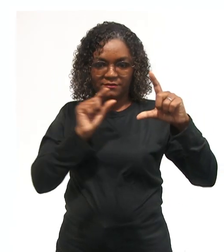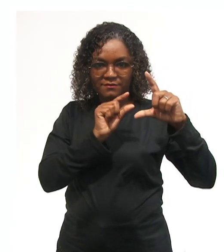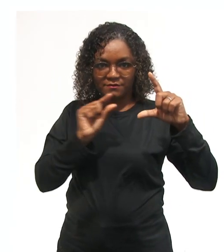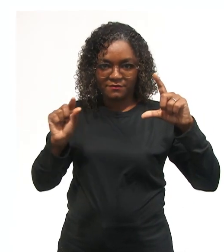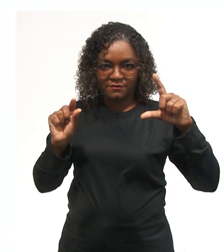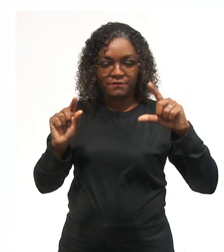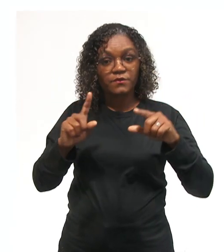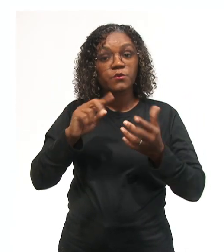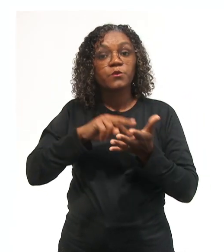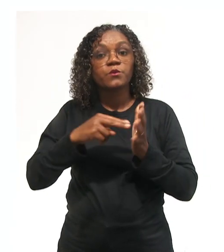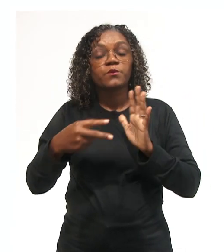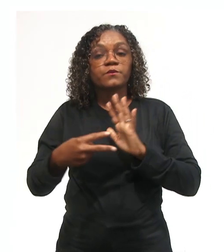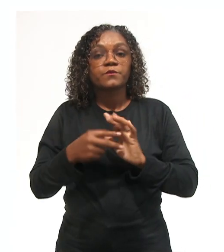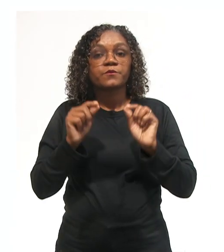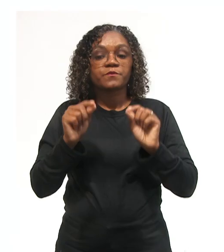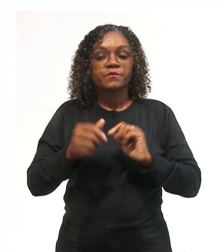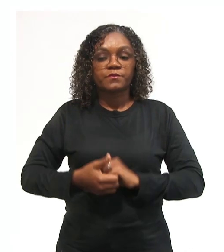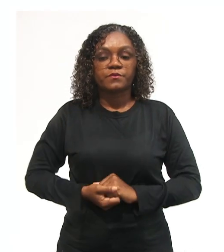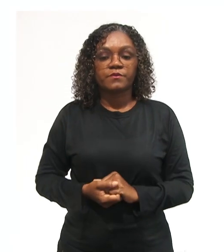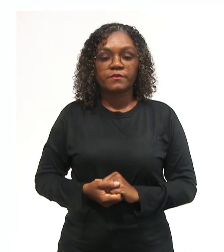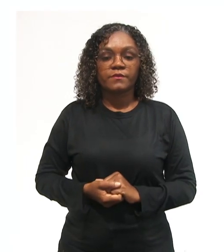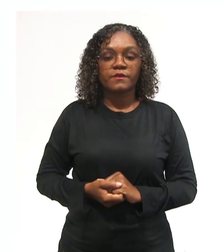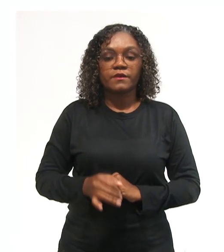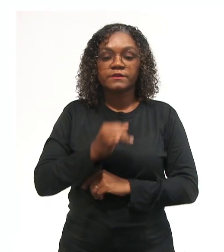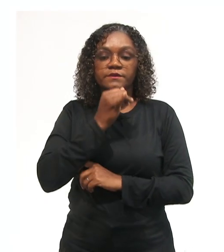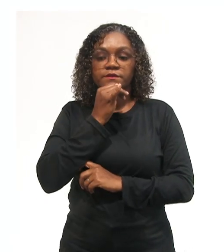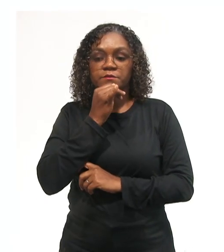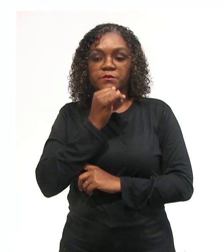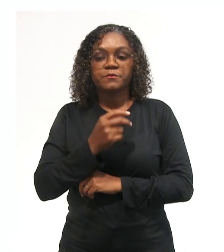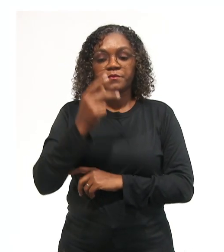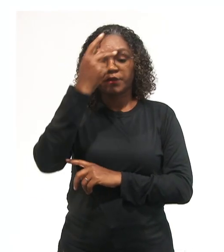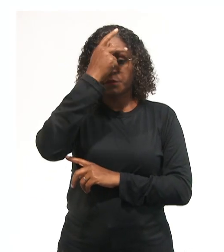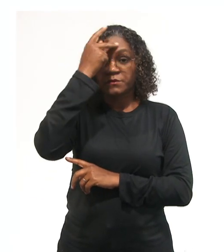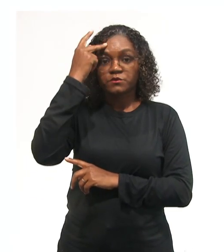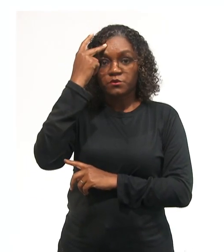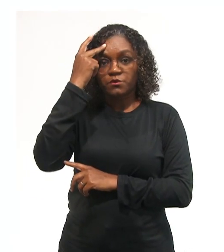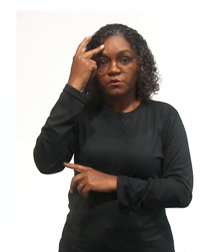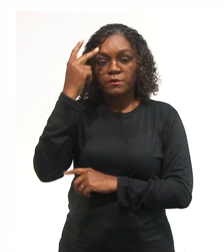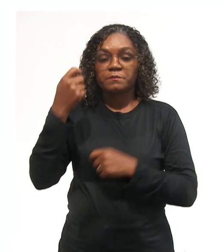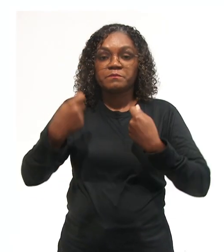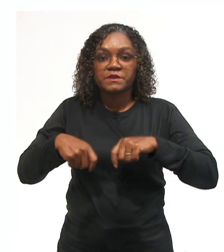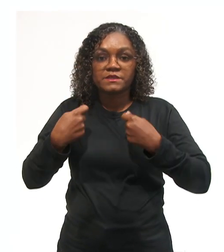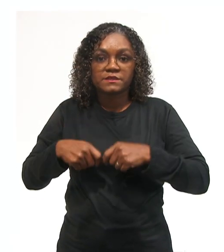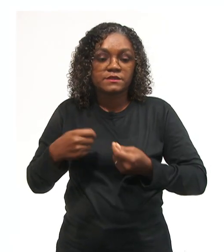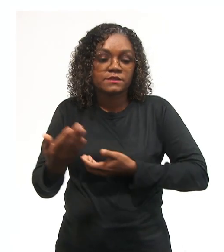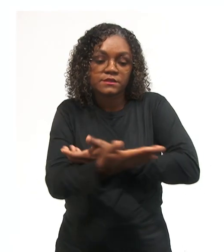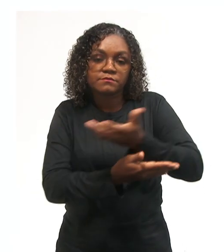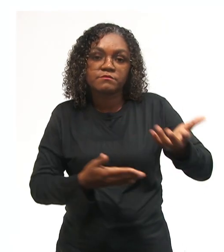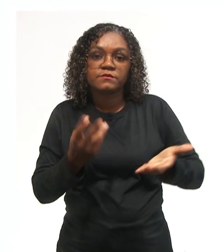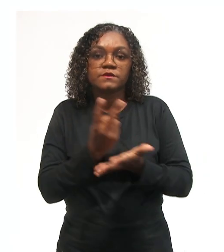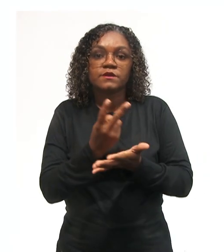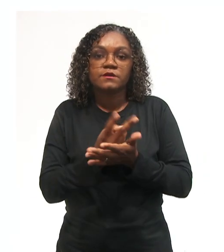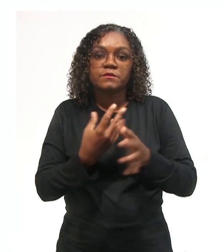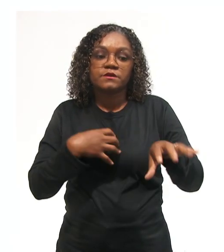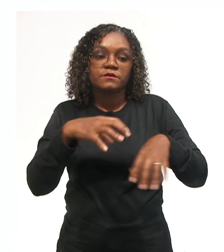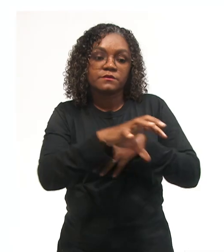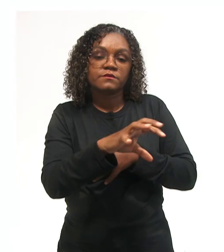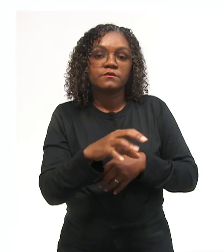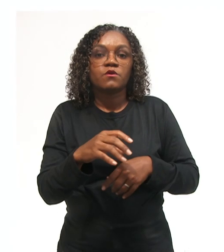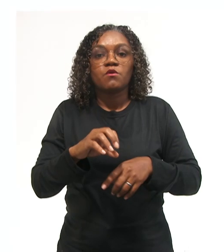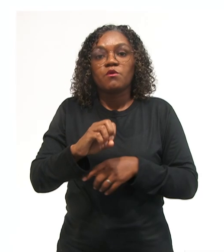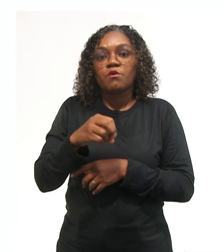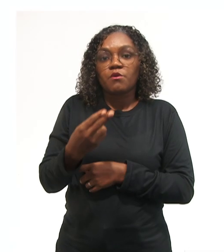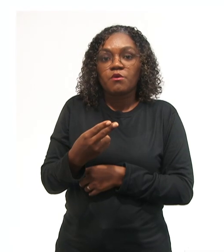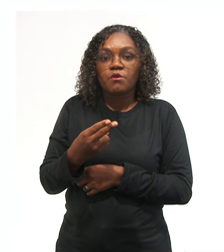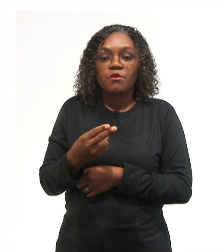precisa necessariamente prejudicar a de outra. Então, essas melhoras de situação de alguns, prejudicando